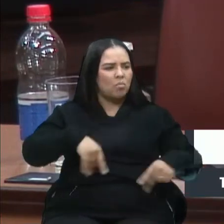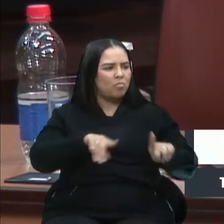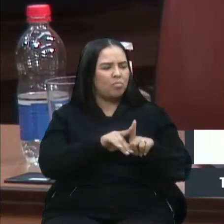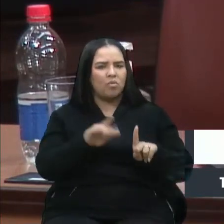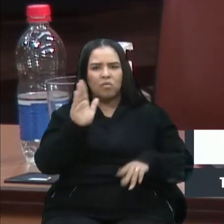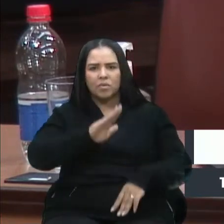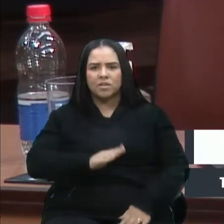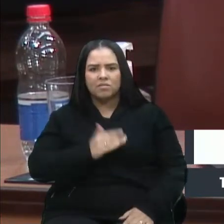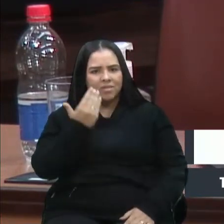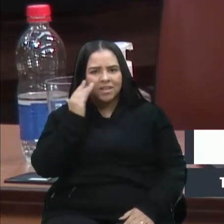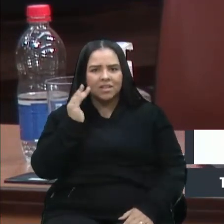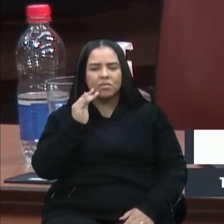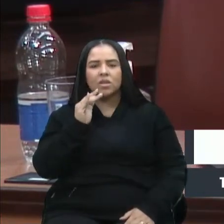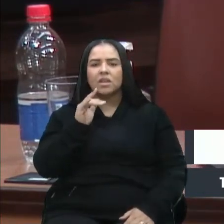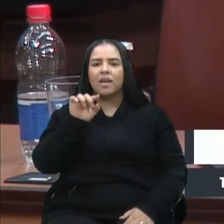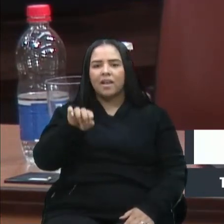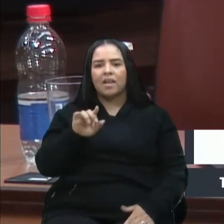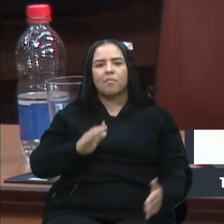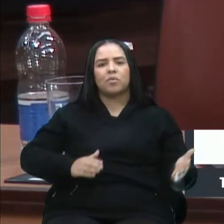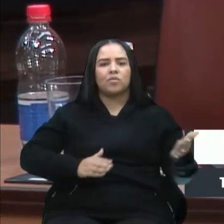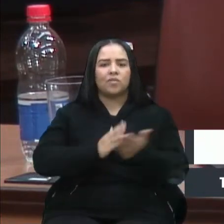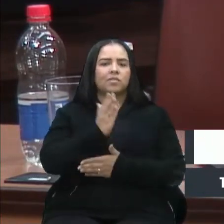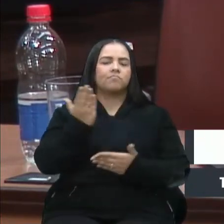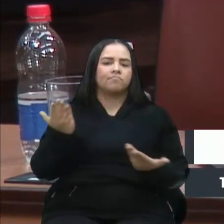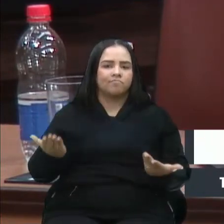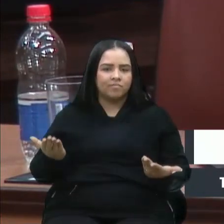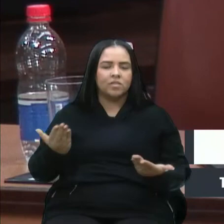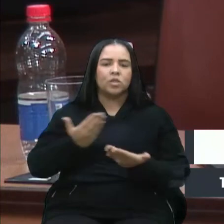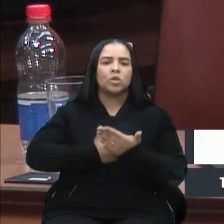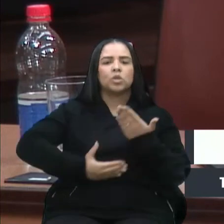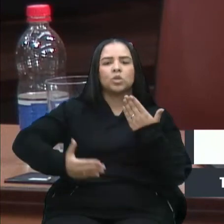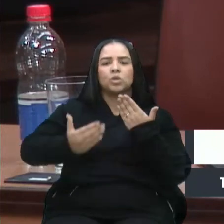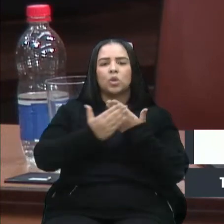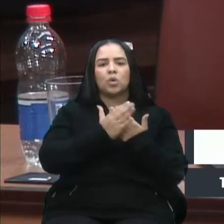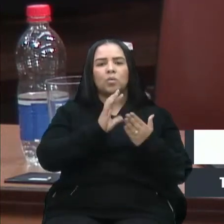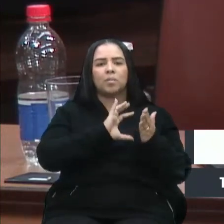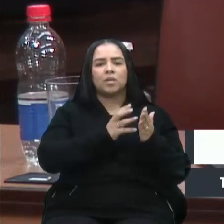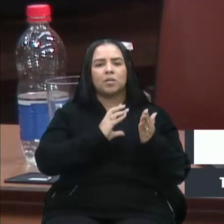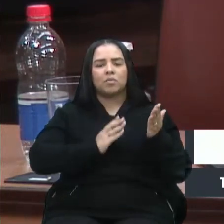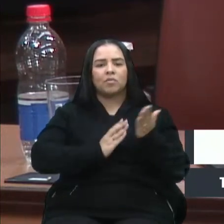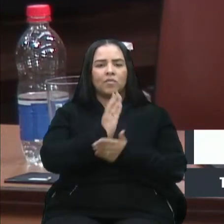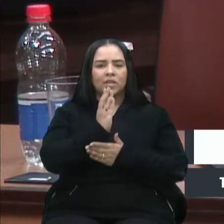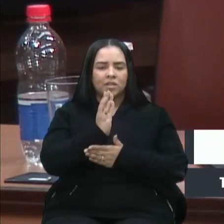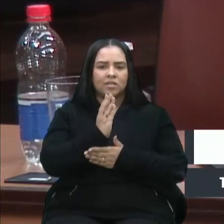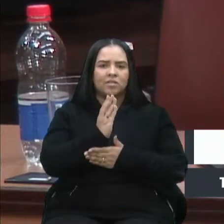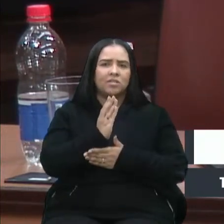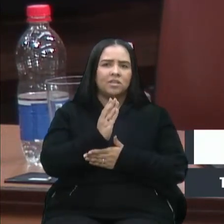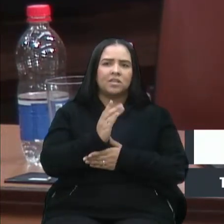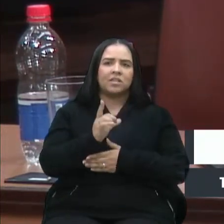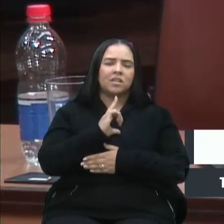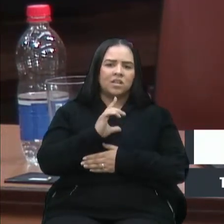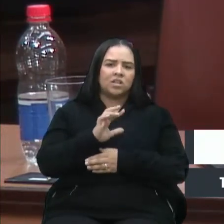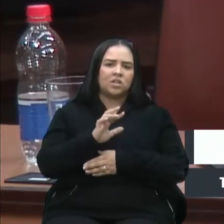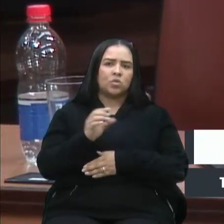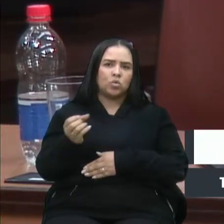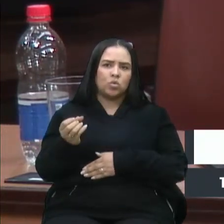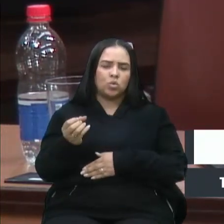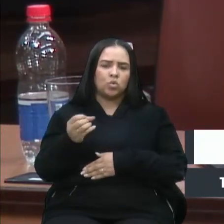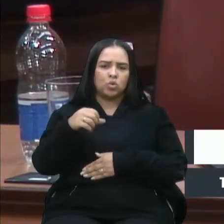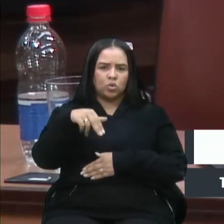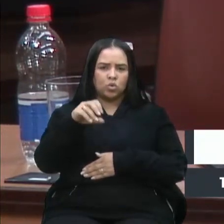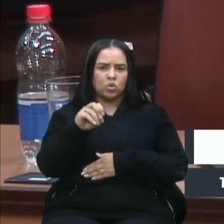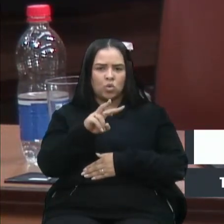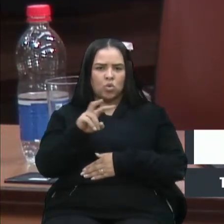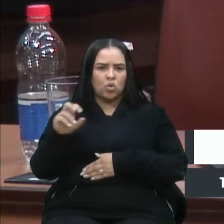E que foi aprovado lá mentavelmente foi aprovado por todos os partidos aqui eu não sei pelo novo que né que eu quero fazer a saudação